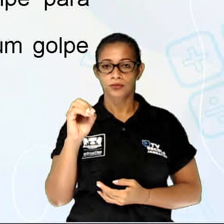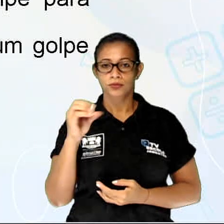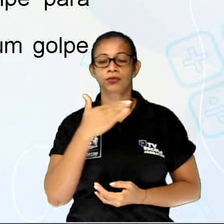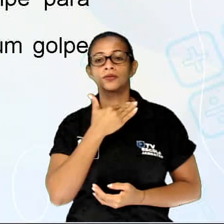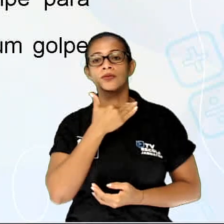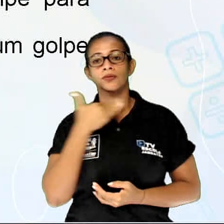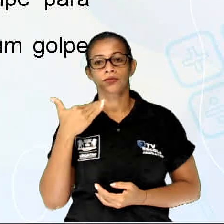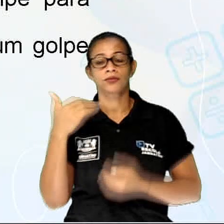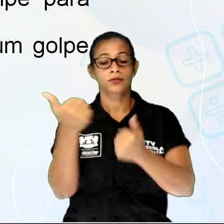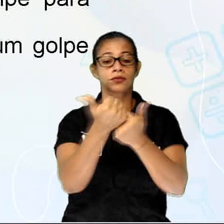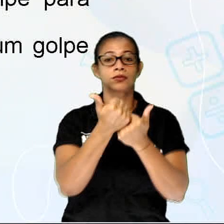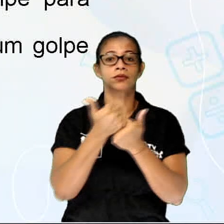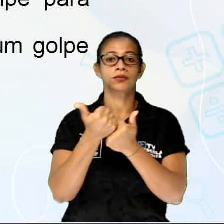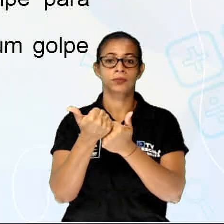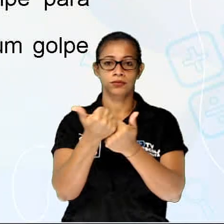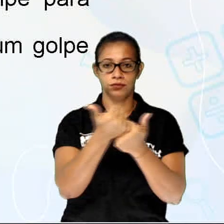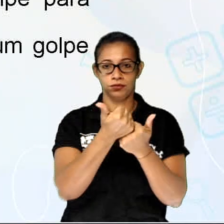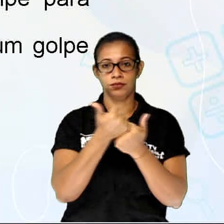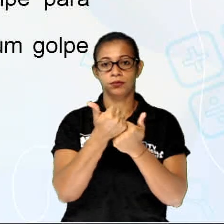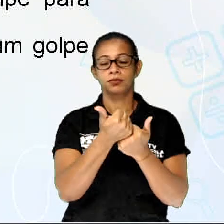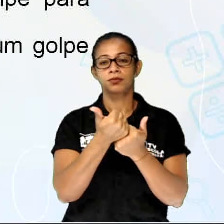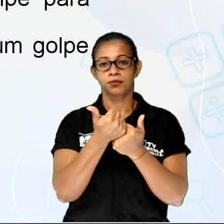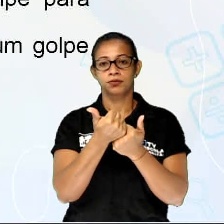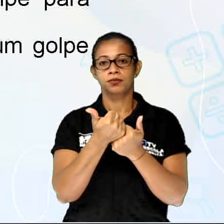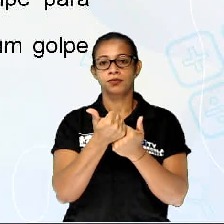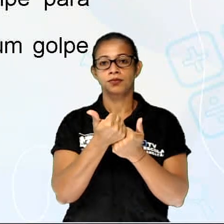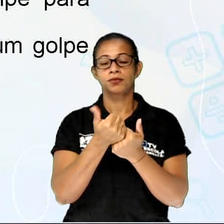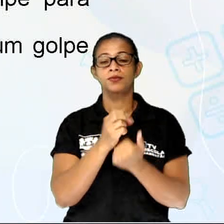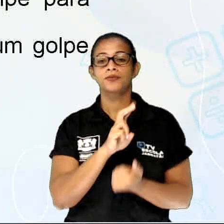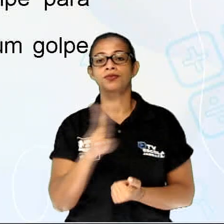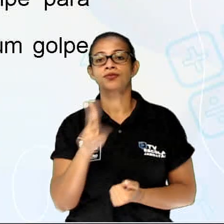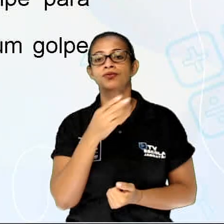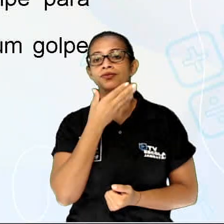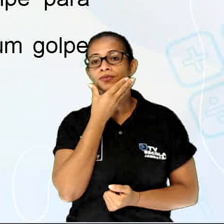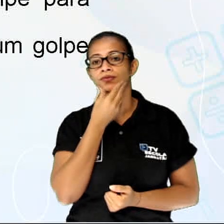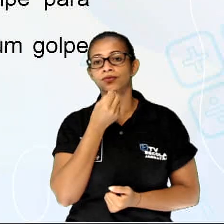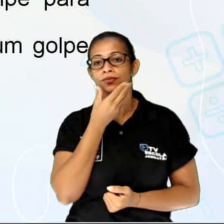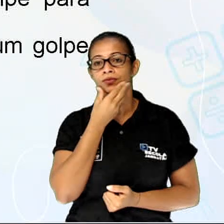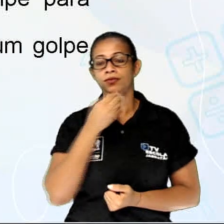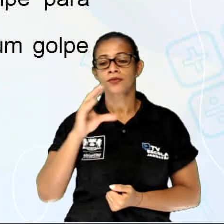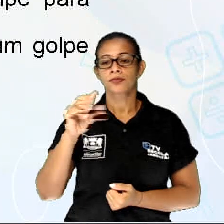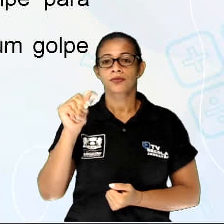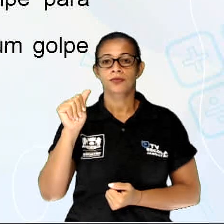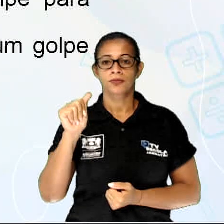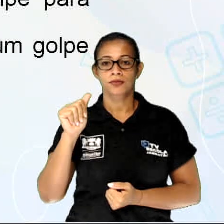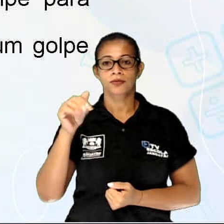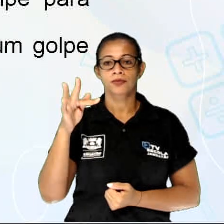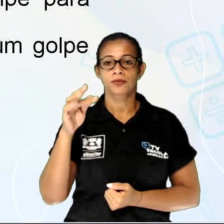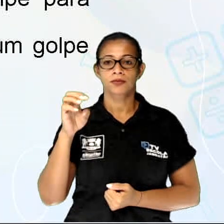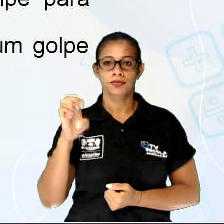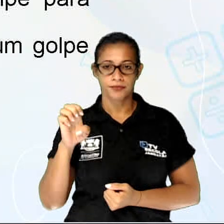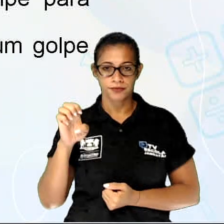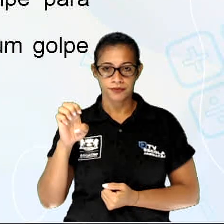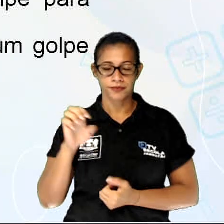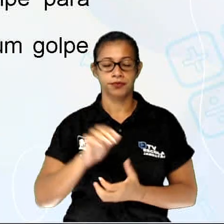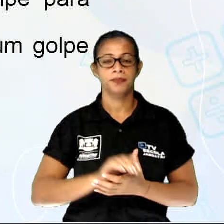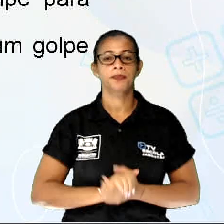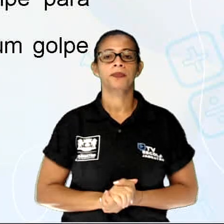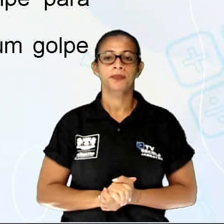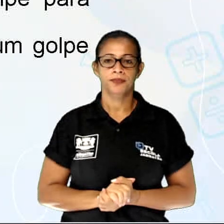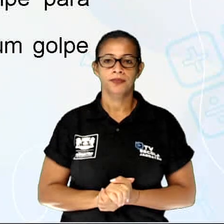que deveria ficar no governo até as eleições de 1955 e a posse do presidente eleito. Então,